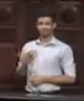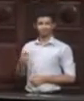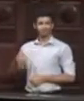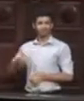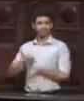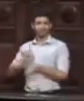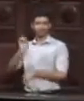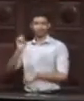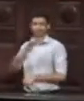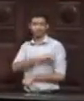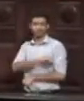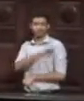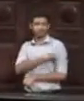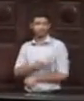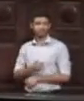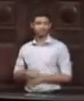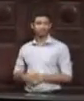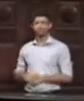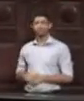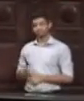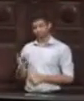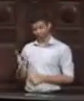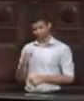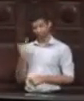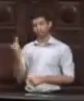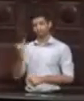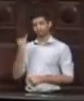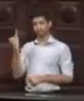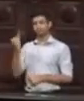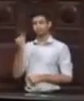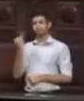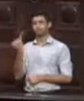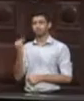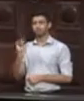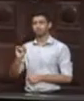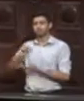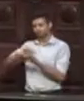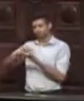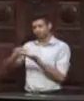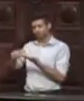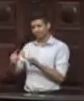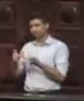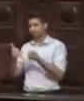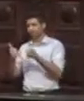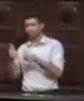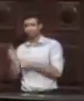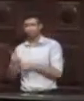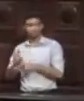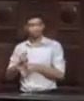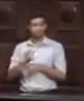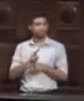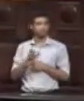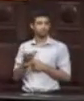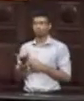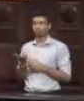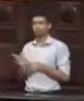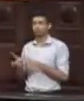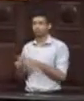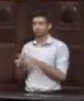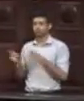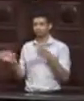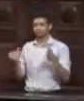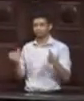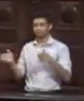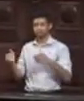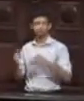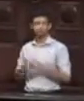Estado do Rio de Janeiro, importa os benefícios fiscais dados num determinado período, 2007,